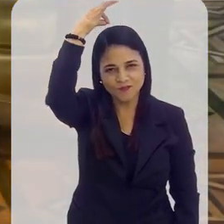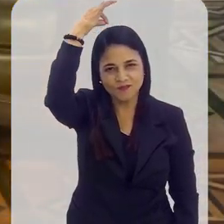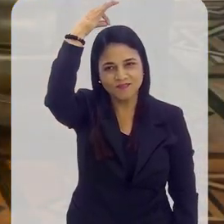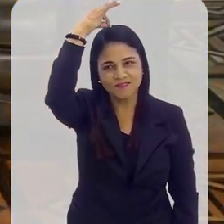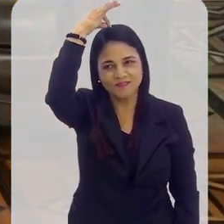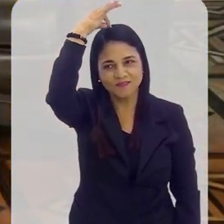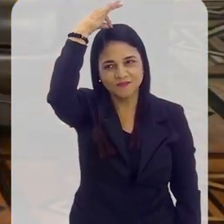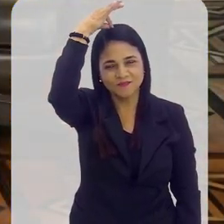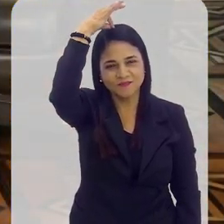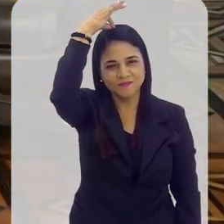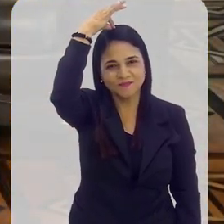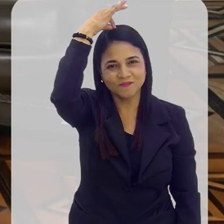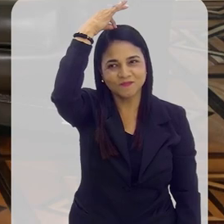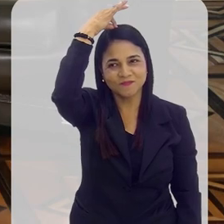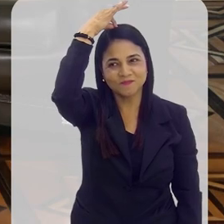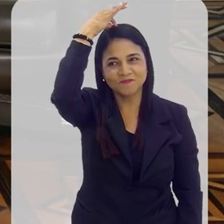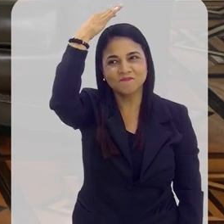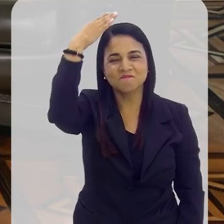Espírito Santo.